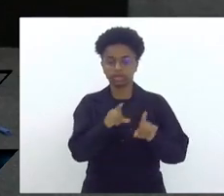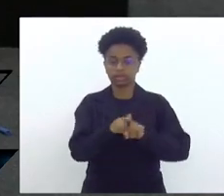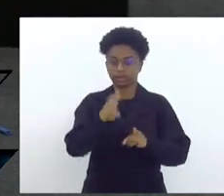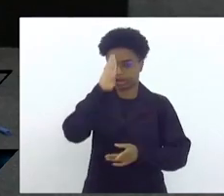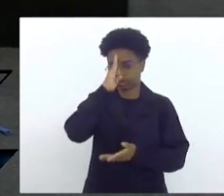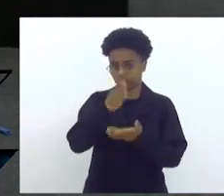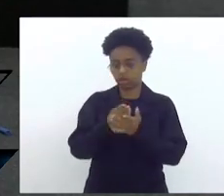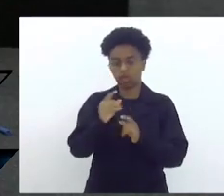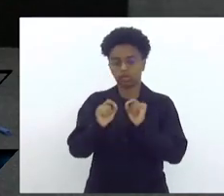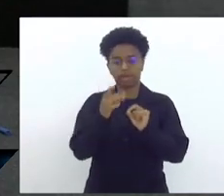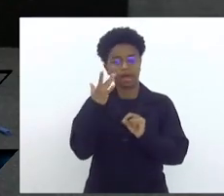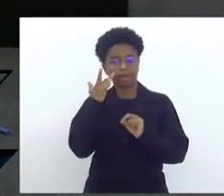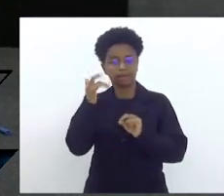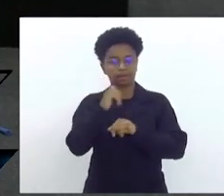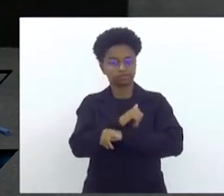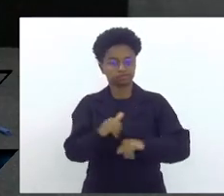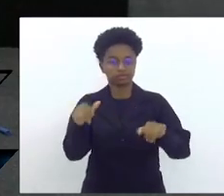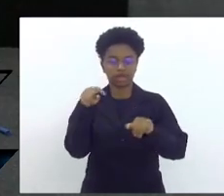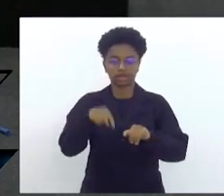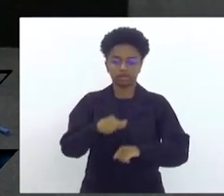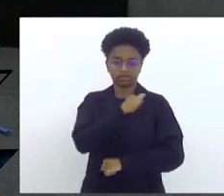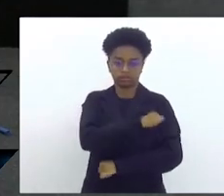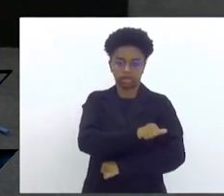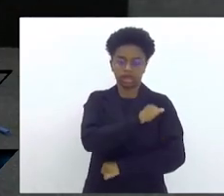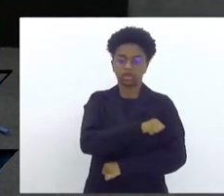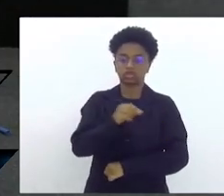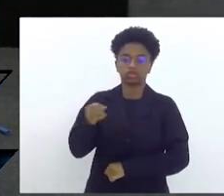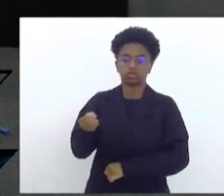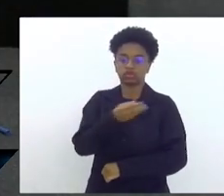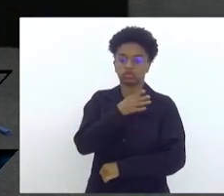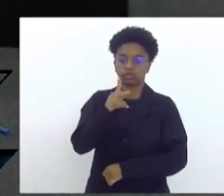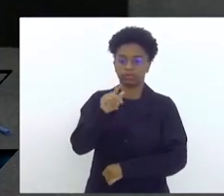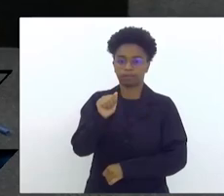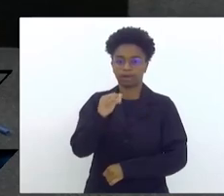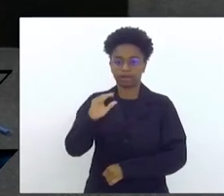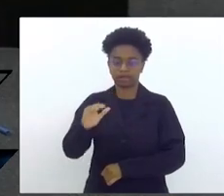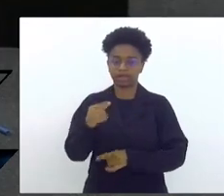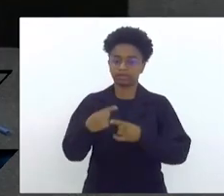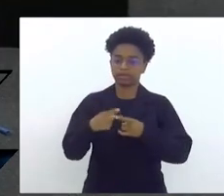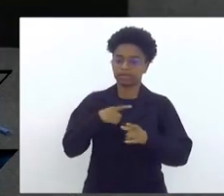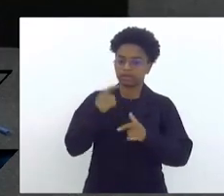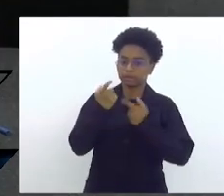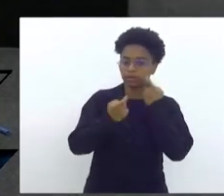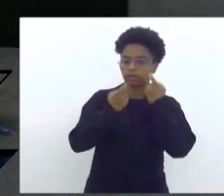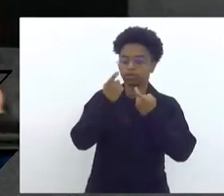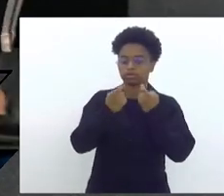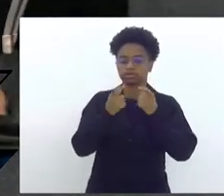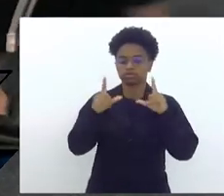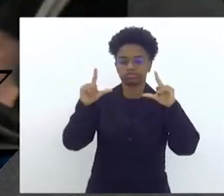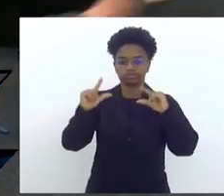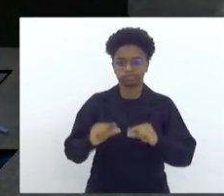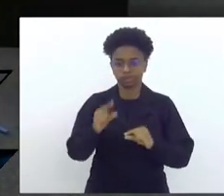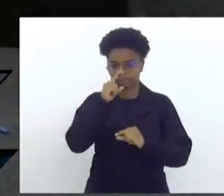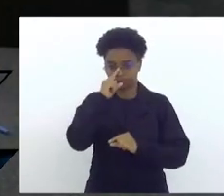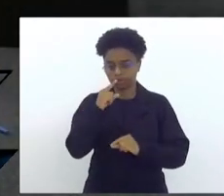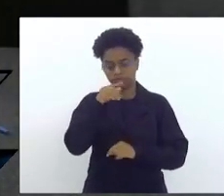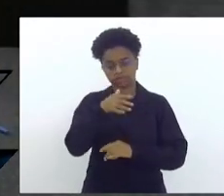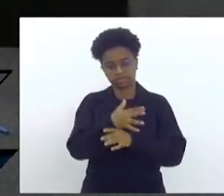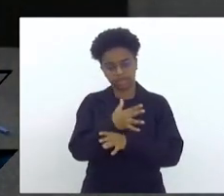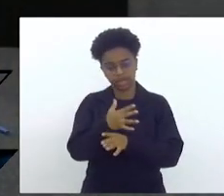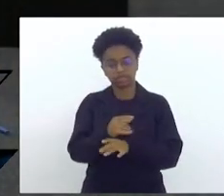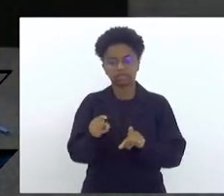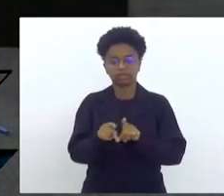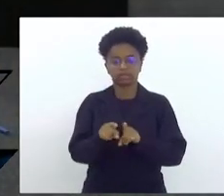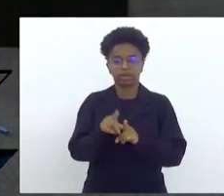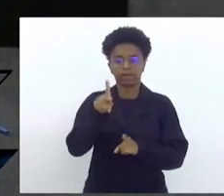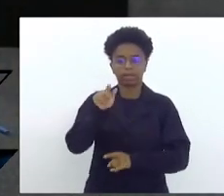aqui no Rio de Janeiro que é o novo pack um pac que se preocupa com a redução de riscos nas cidades um pac